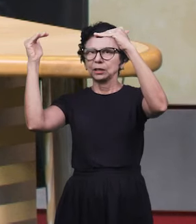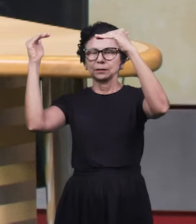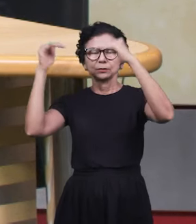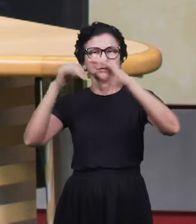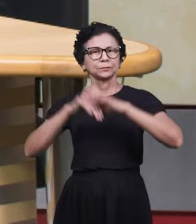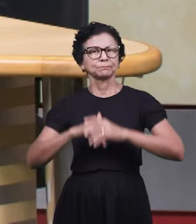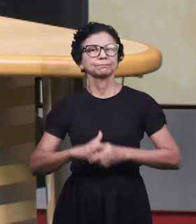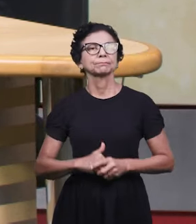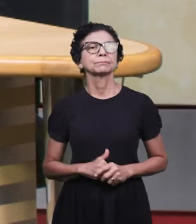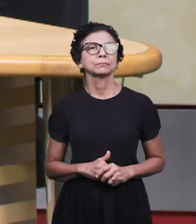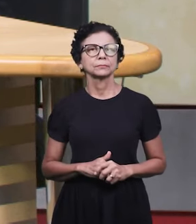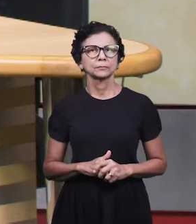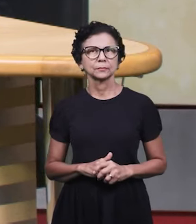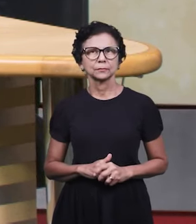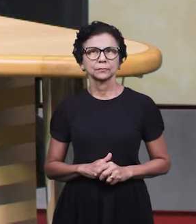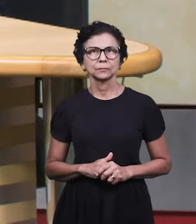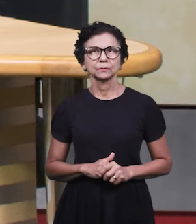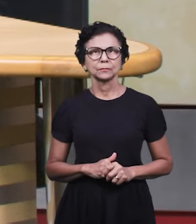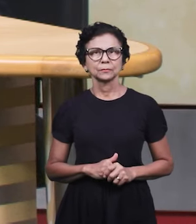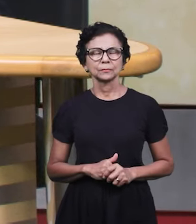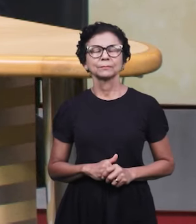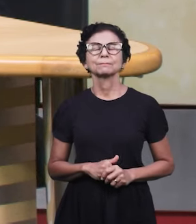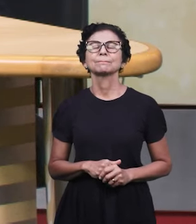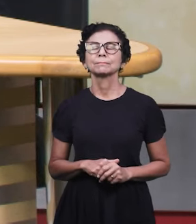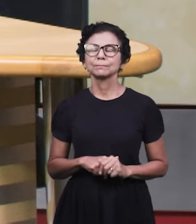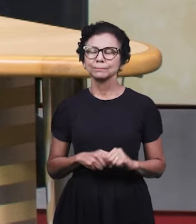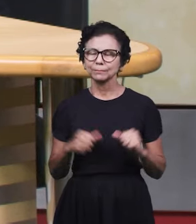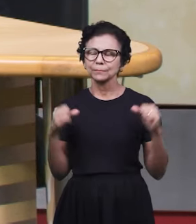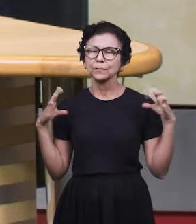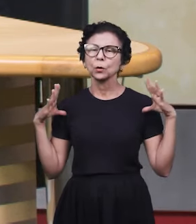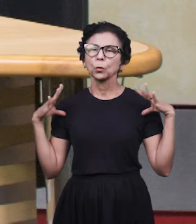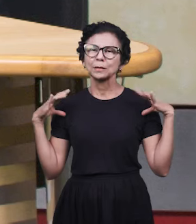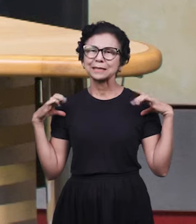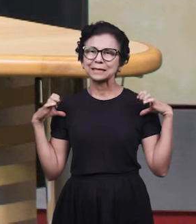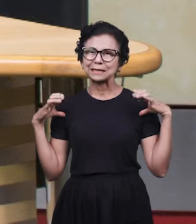minha igreja. Dentro disso, os anjos são